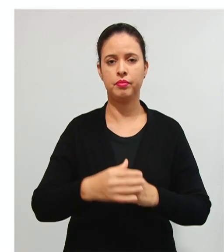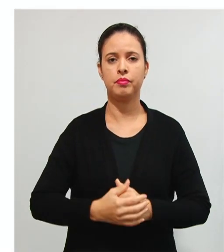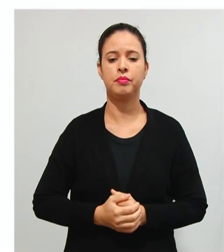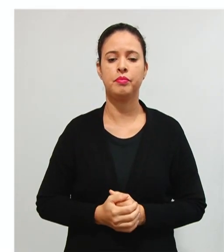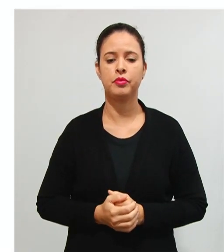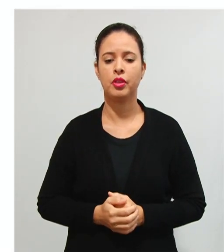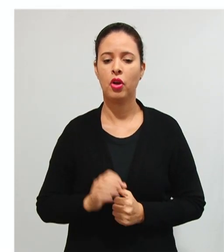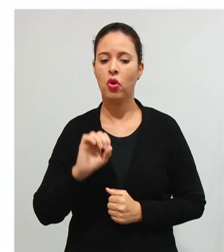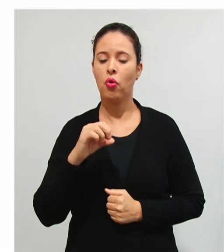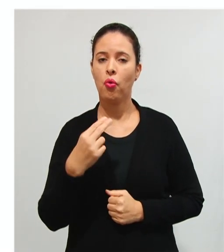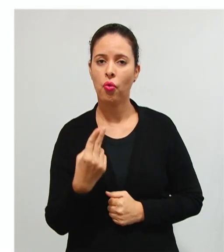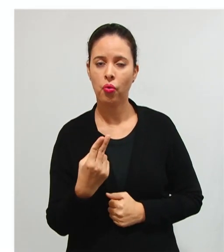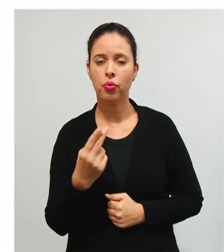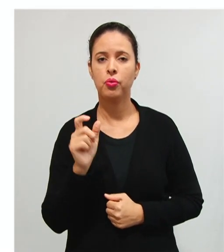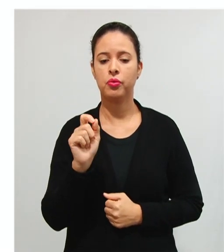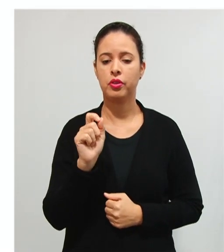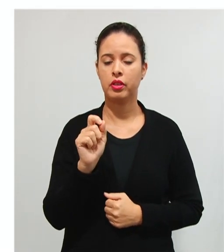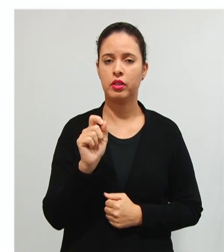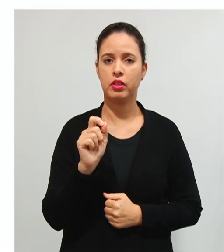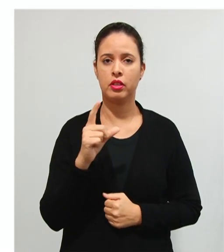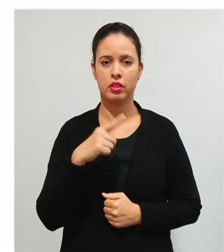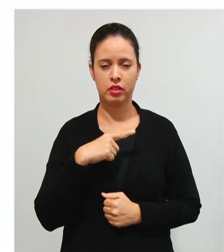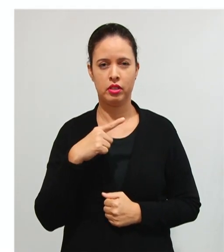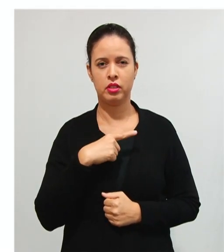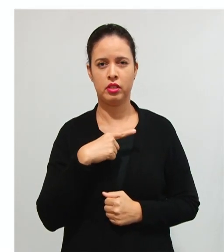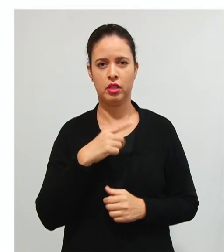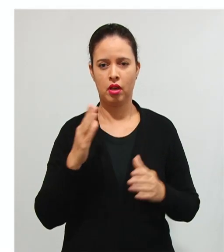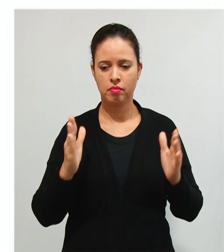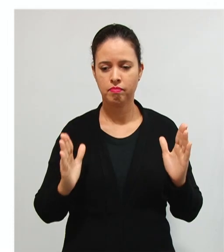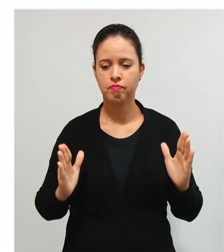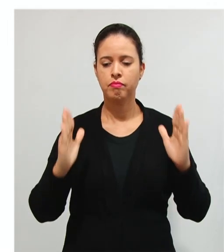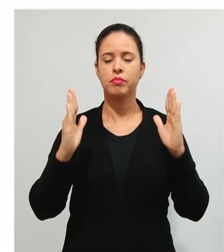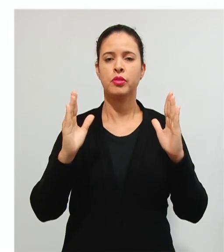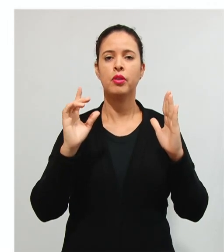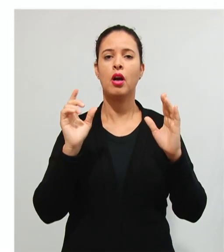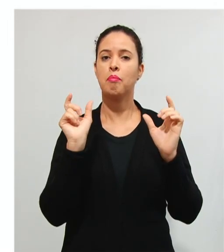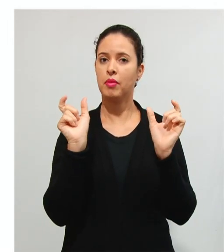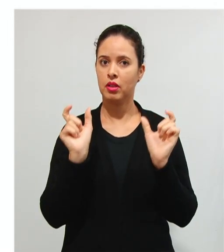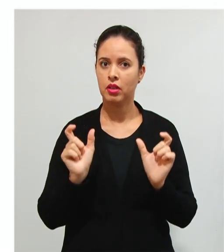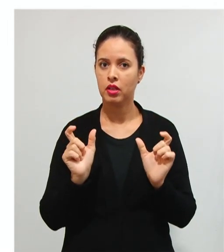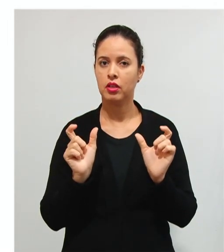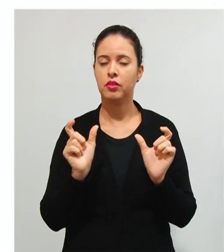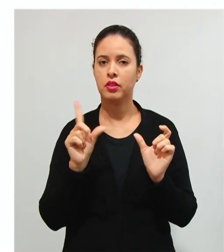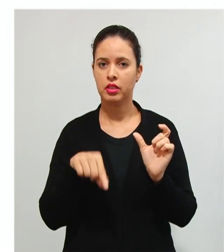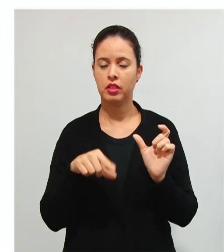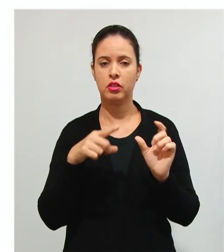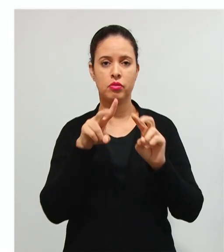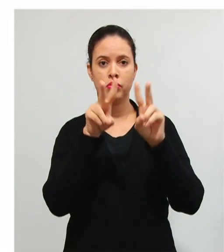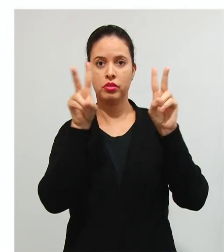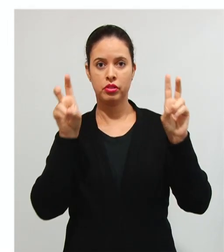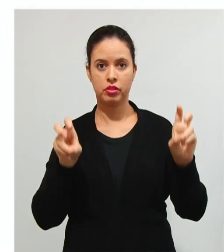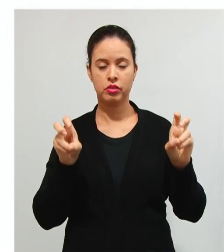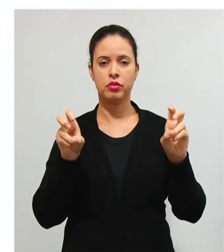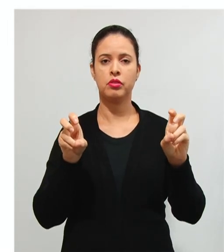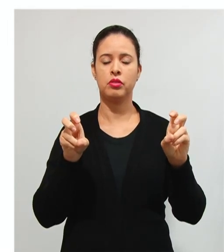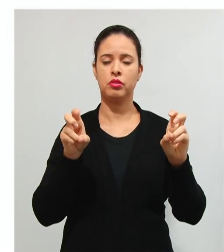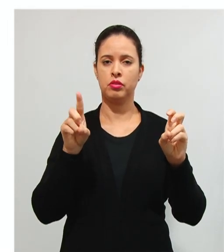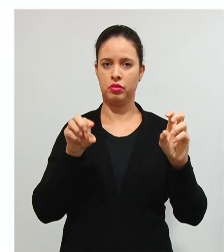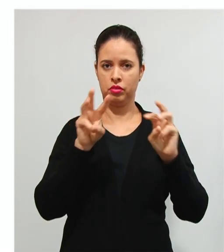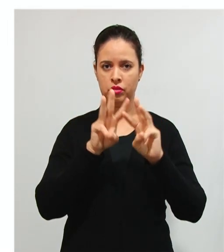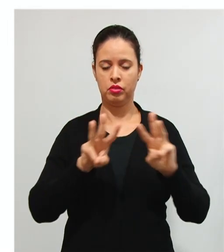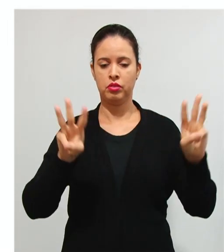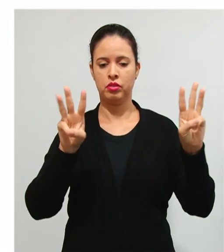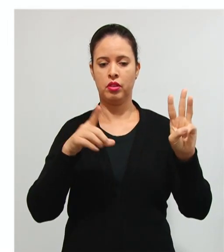Ou ainda, se eu quero restringir a busca para que o termo esteja no título do site, eu coloco